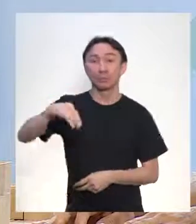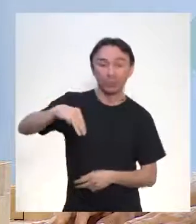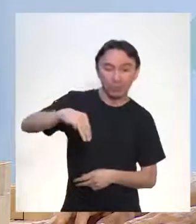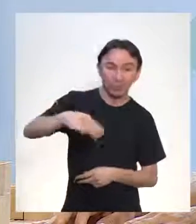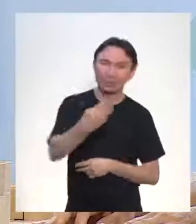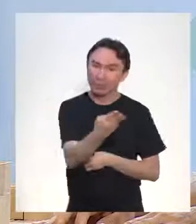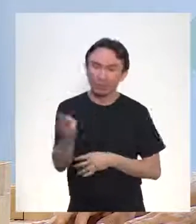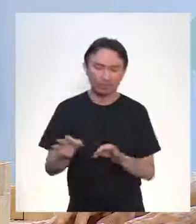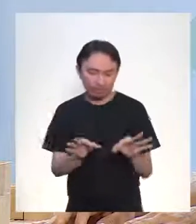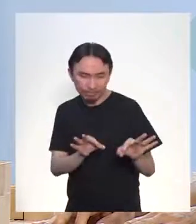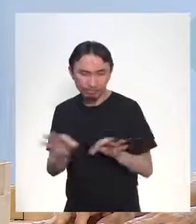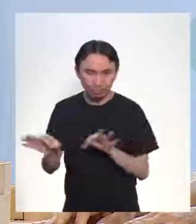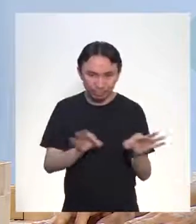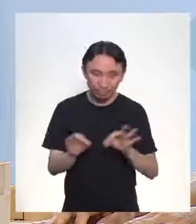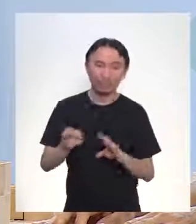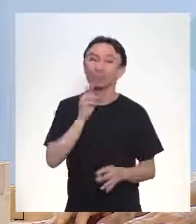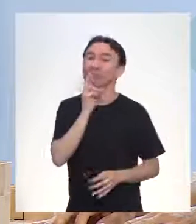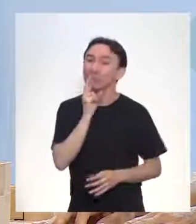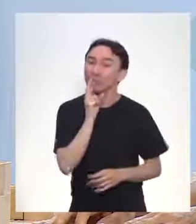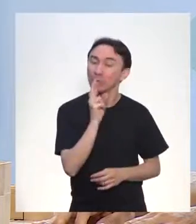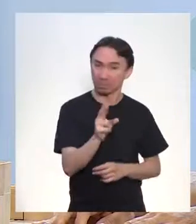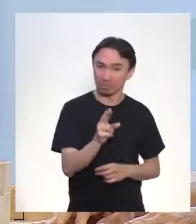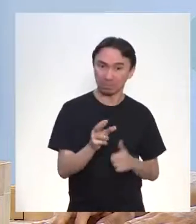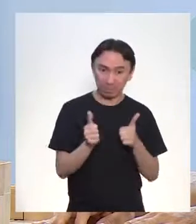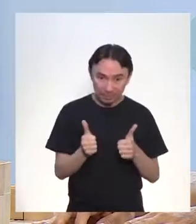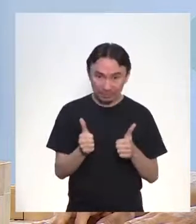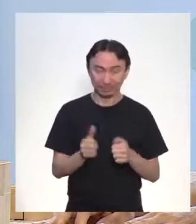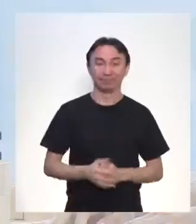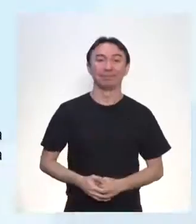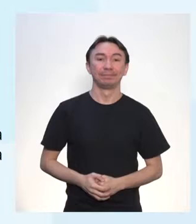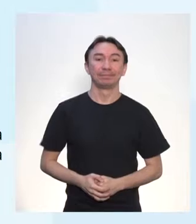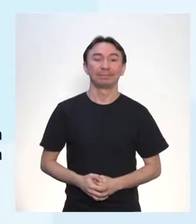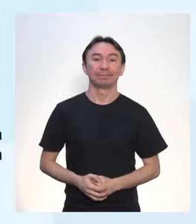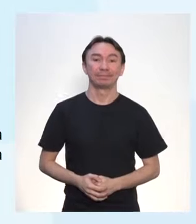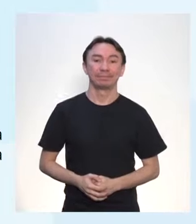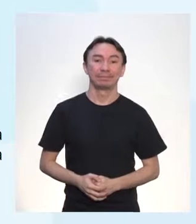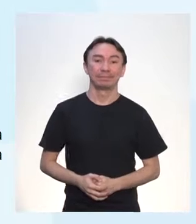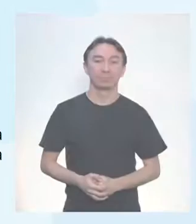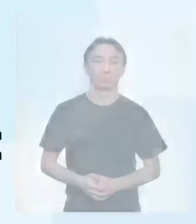que vocês se organizem e tragam para nós as respostas. Até lá!